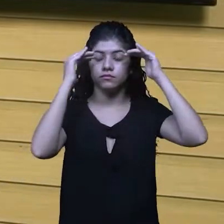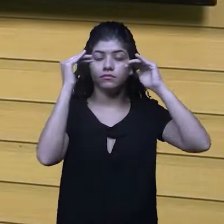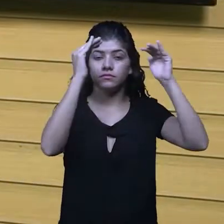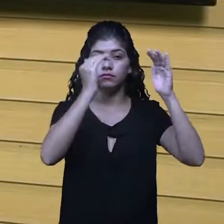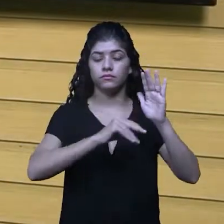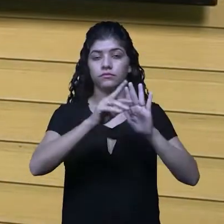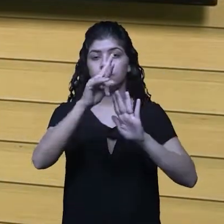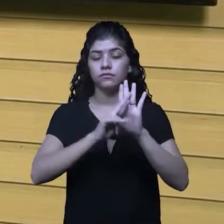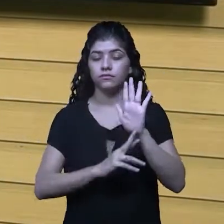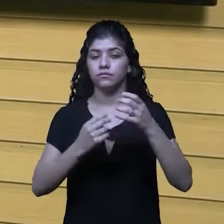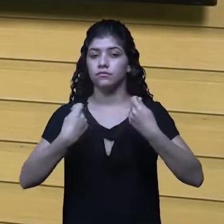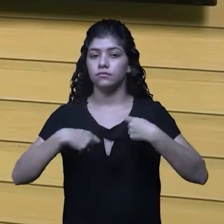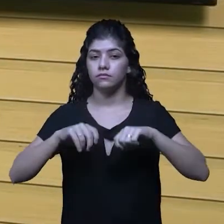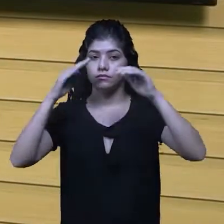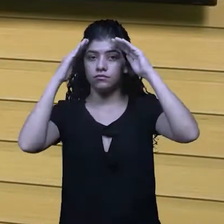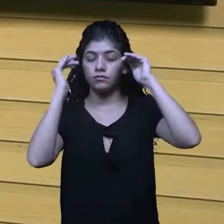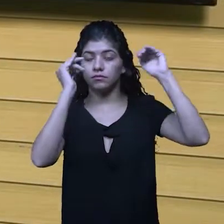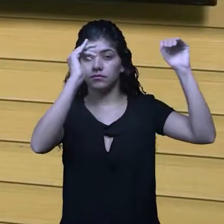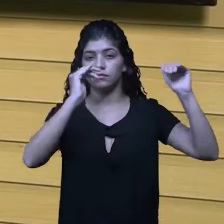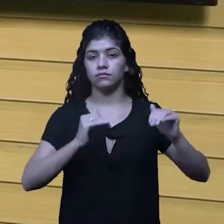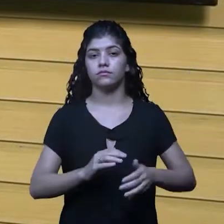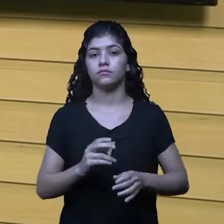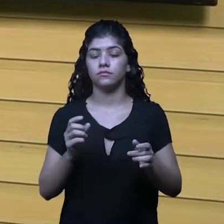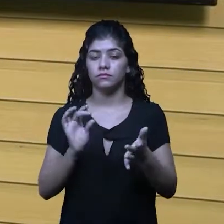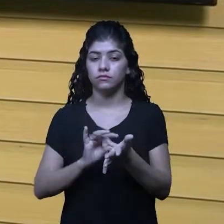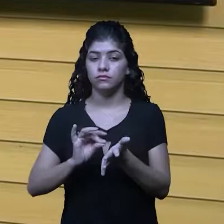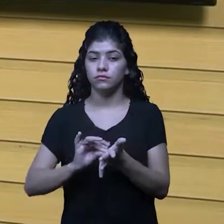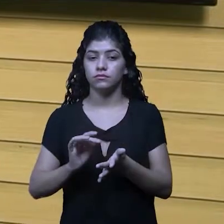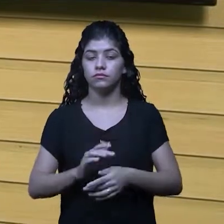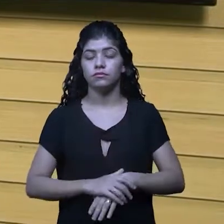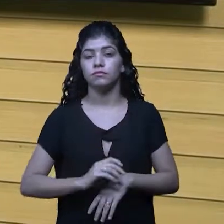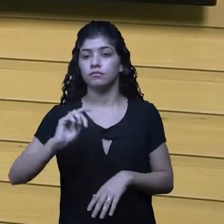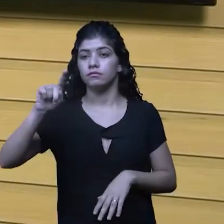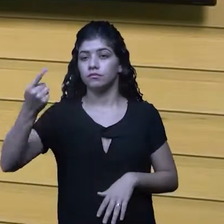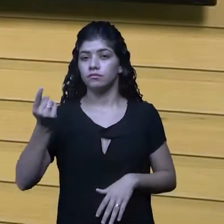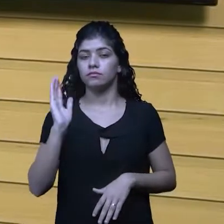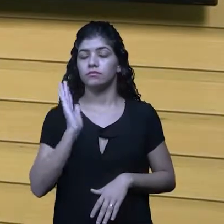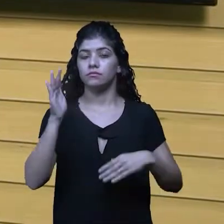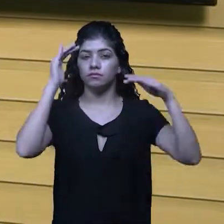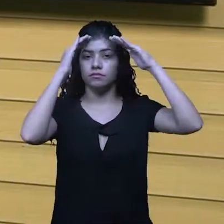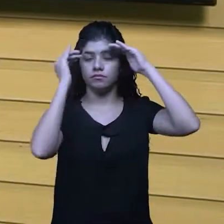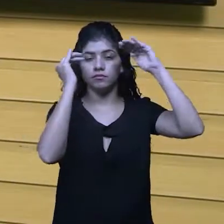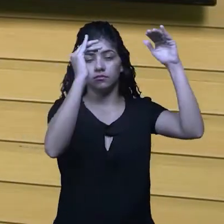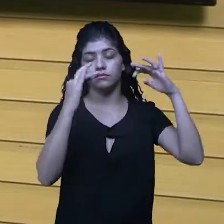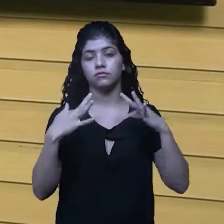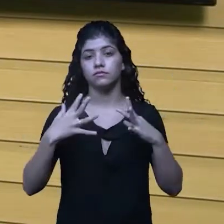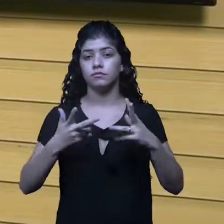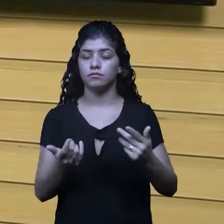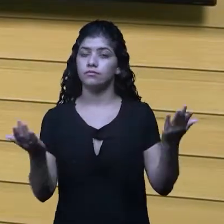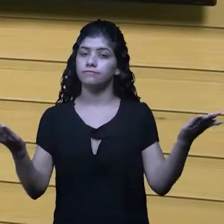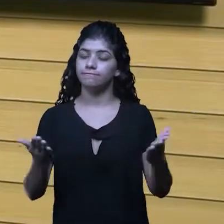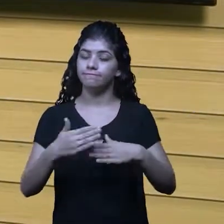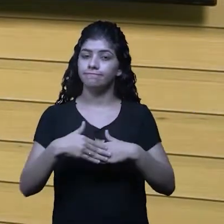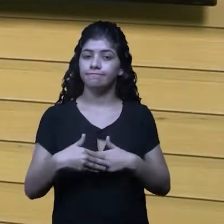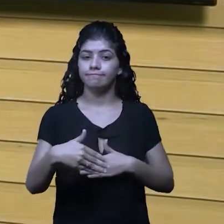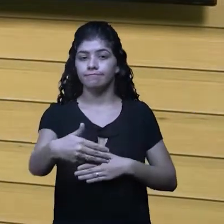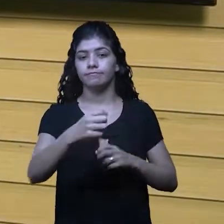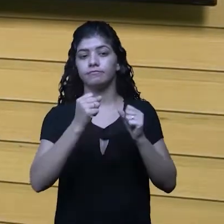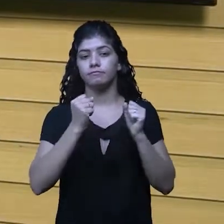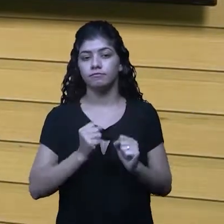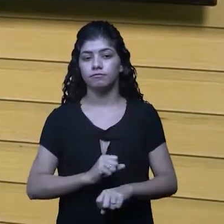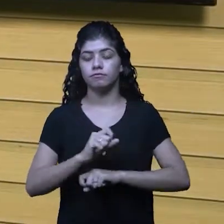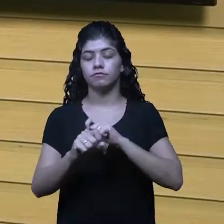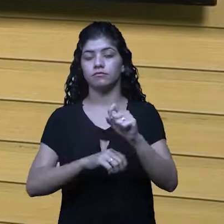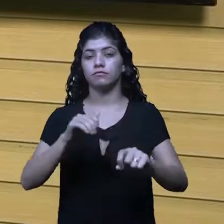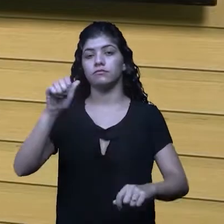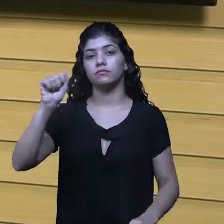e aí ele tem que seguir realmente todas aquelas normas. Depois de seguir todas essas normas, aí sim nós podemos falar